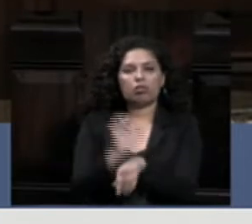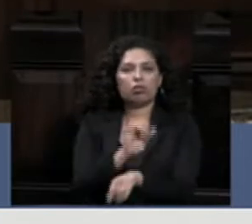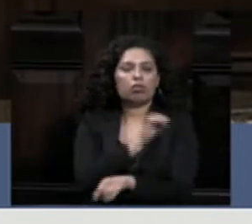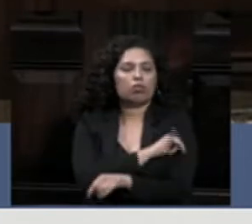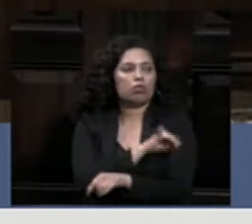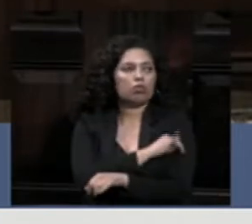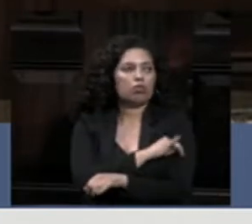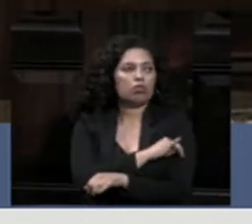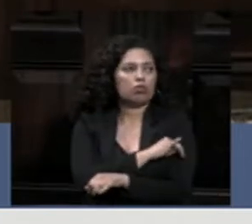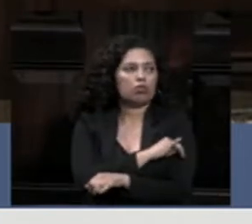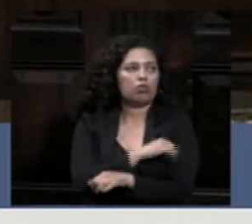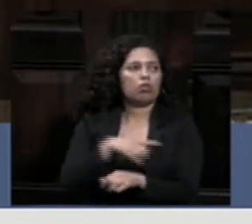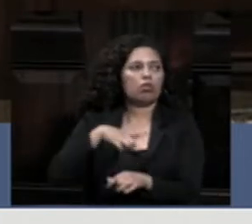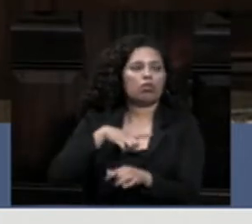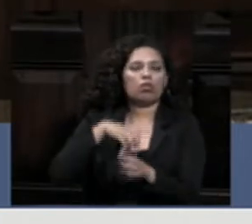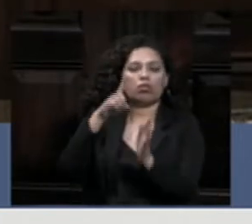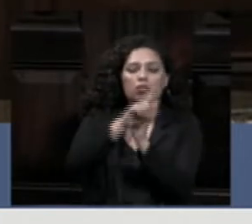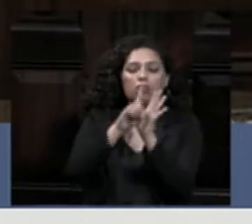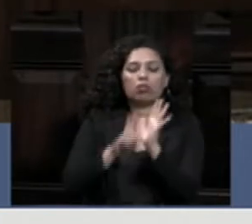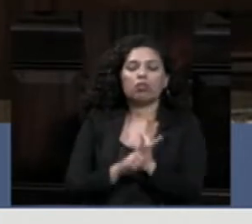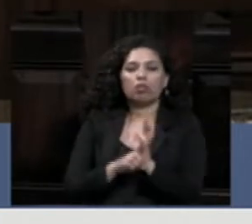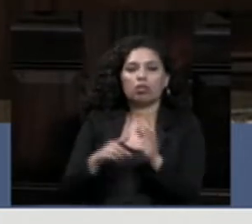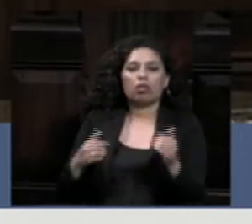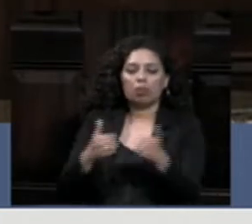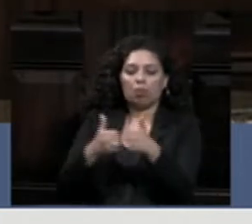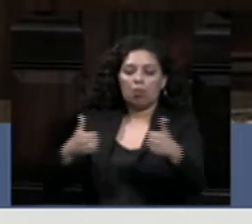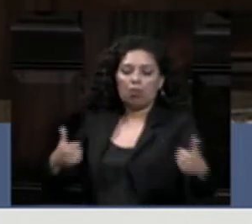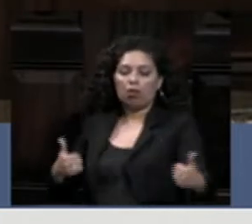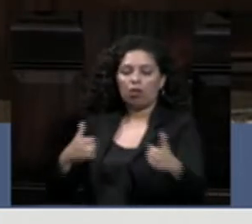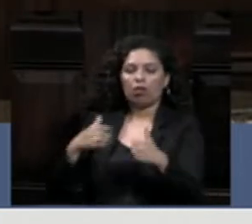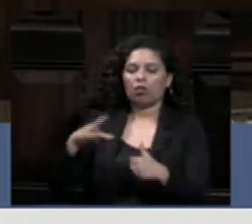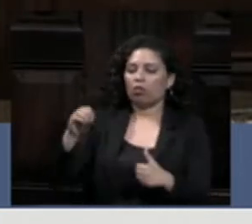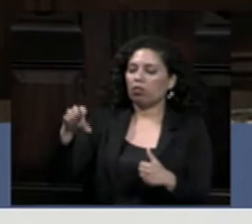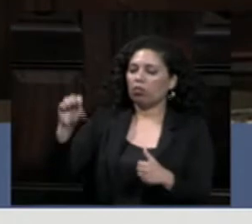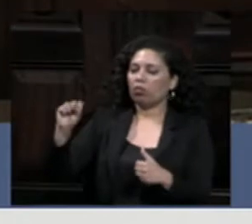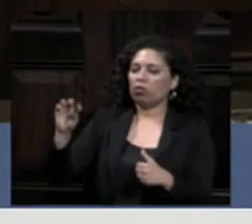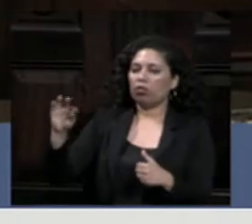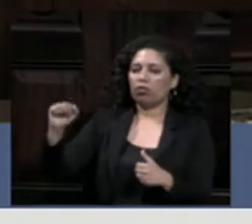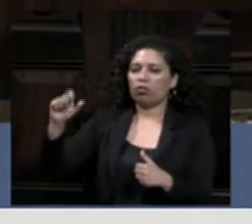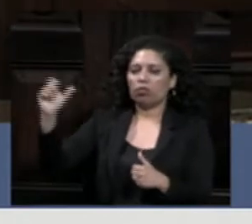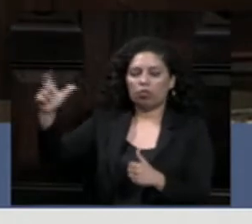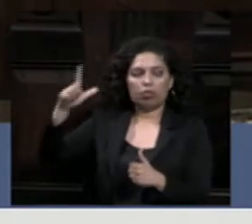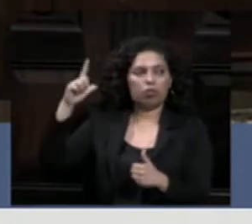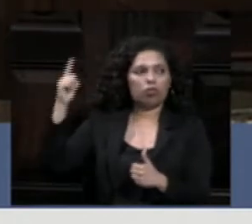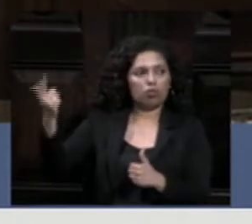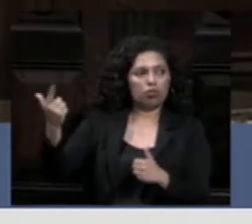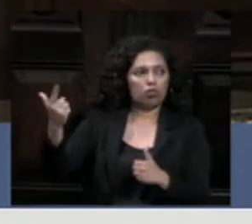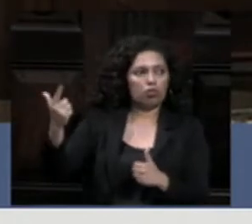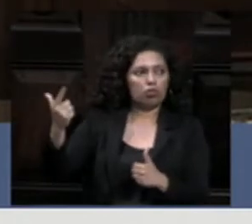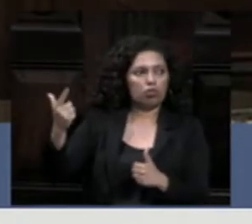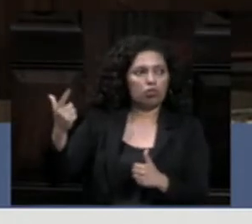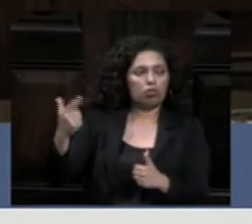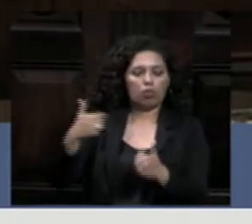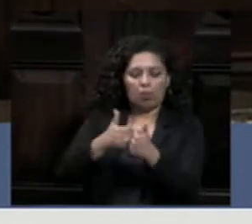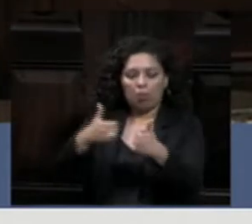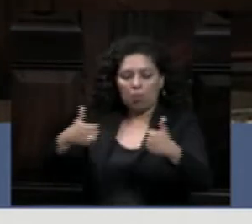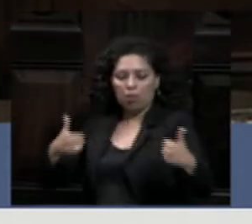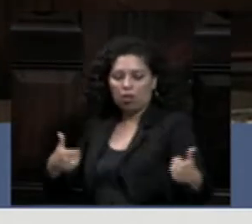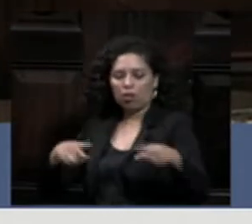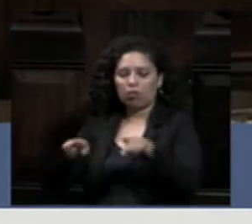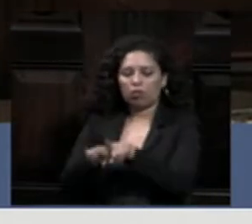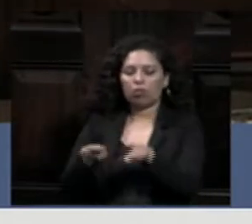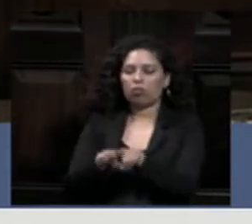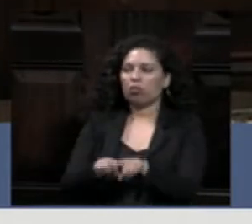criados por decreto o Parque da Costa do Sol, enfrentando a especulação imobiliária, em 6 municípios da região dos Lagos,